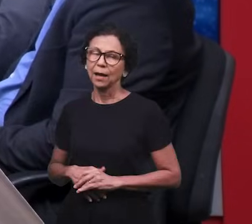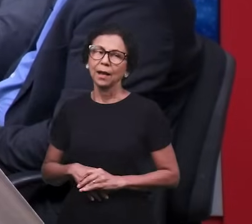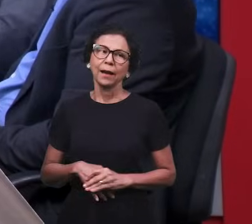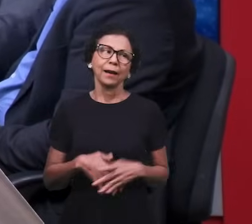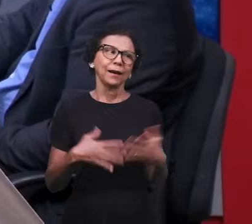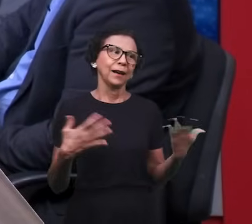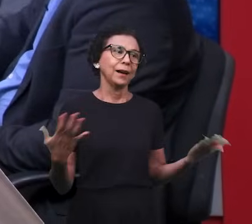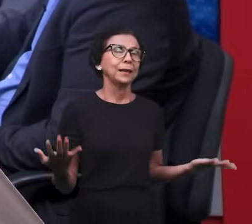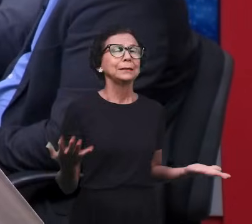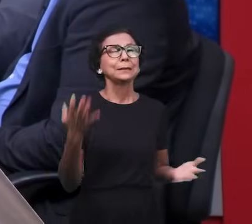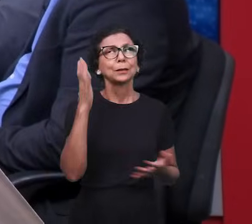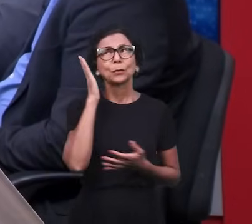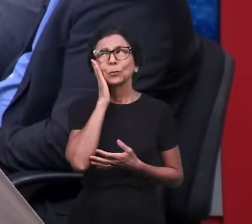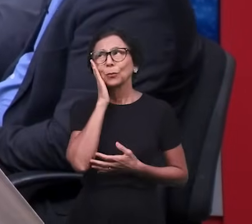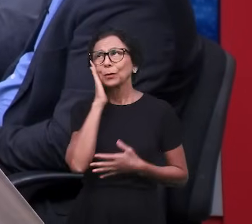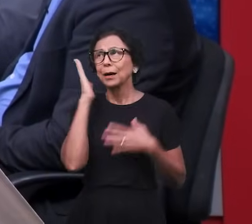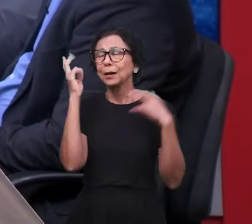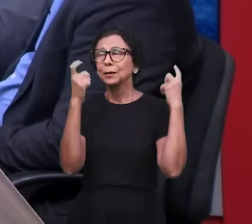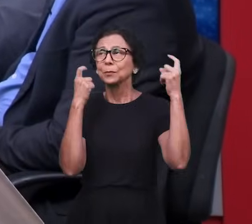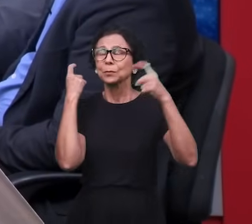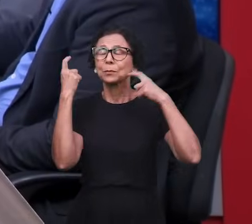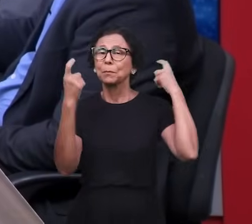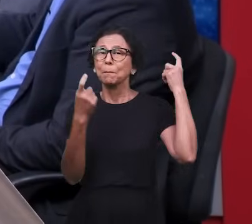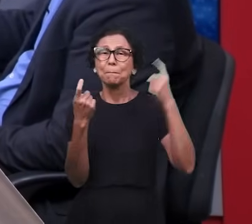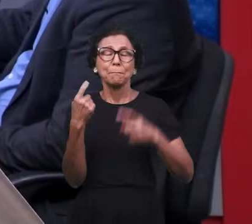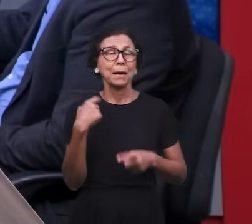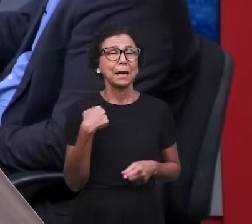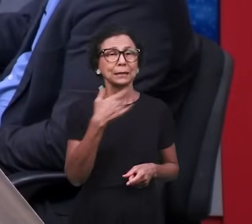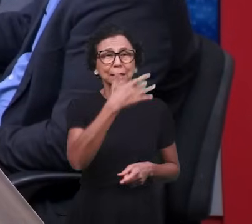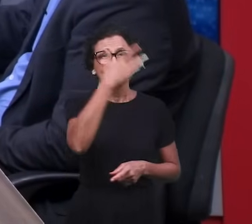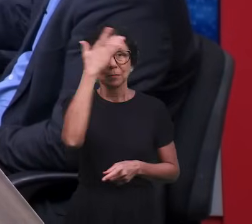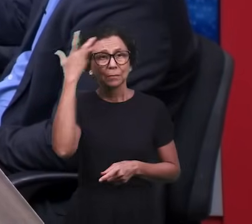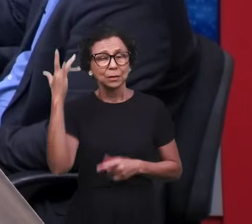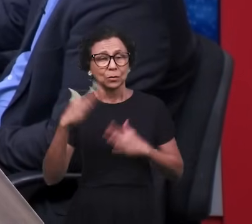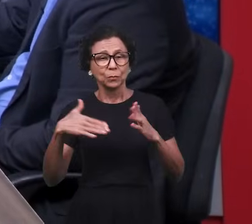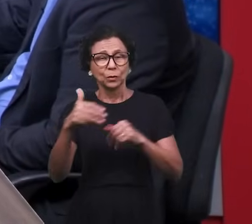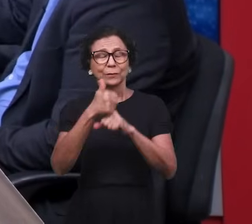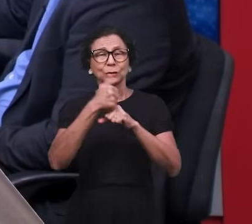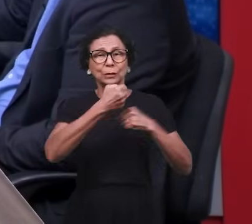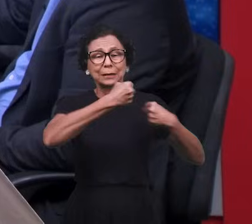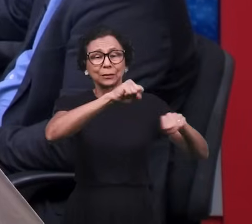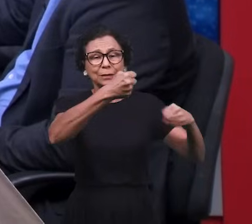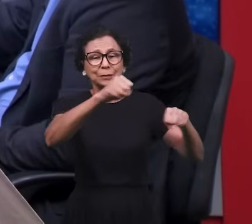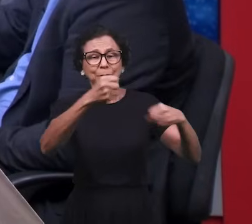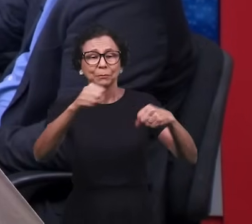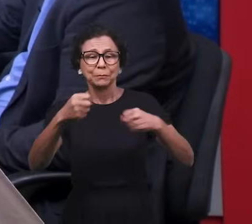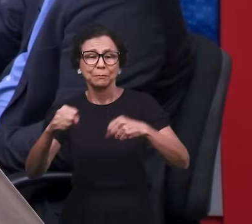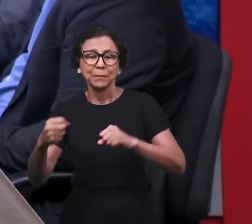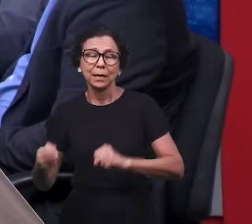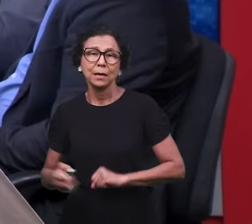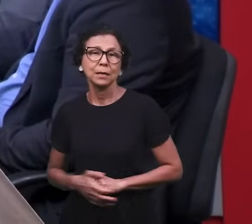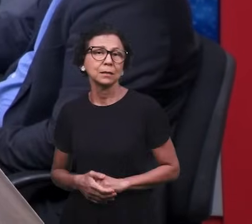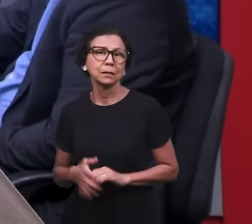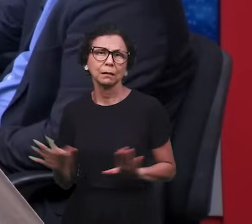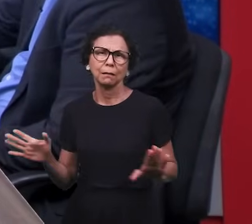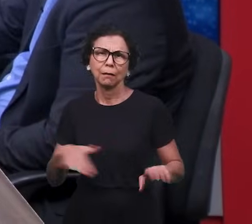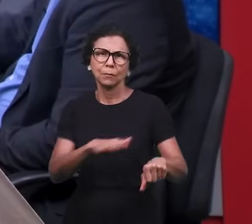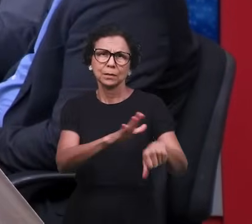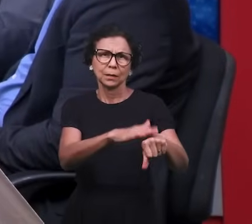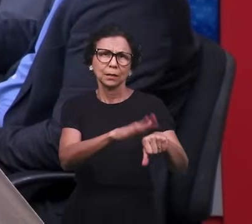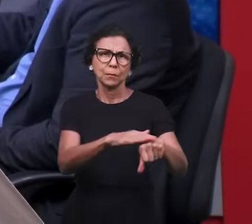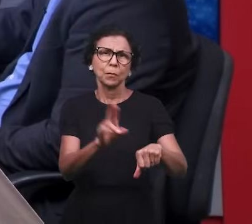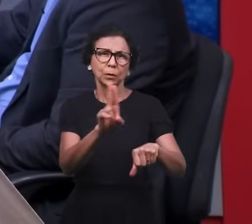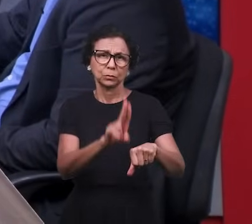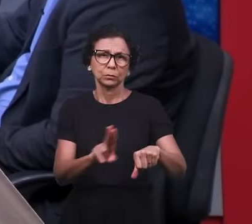lar, né, agora vão ficar preocupadas, mas por enquanto é uma ferramenta a mais que elas mesmas podem